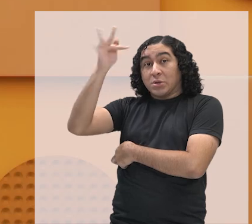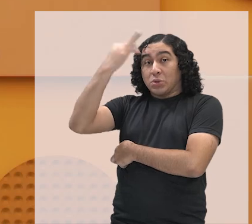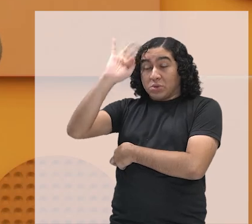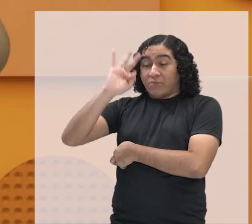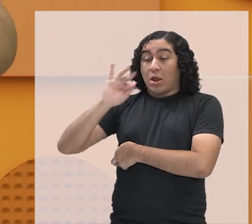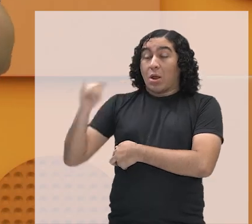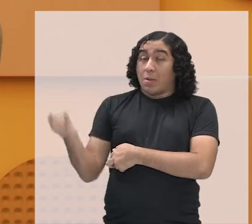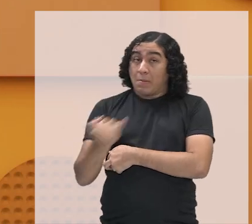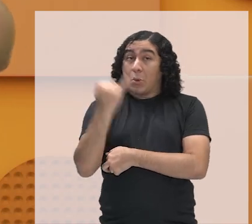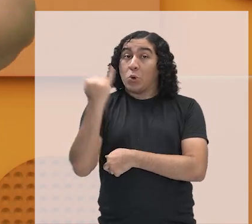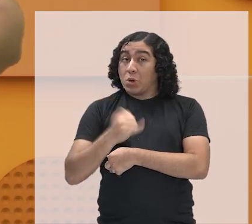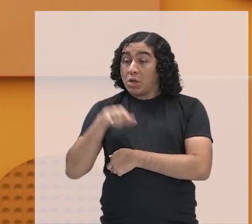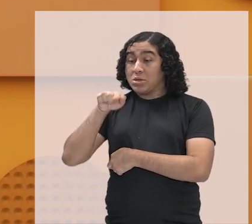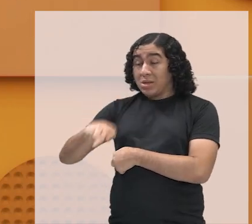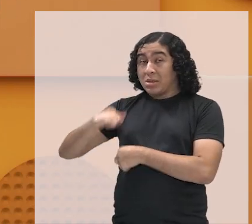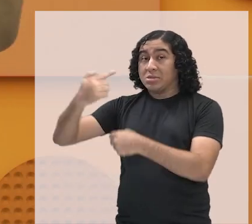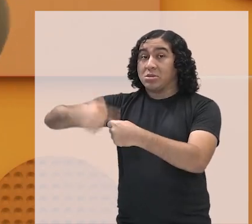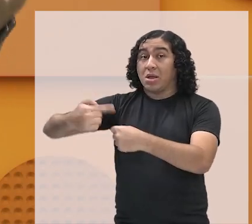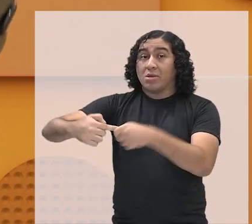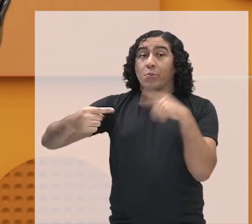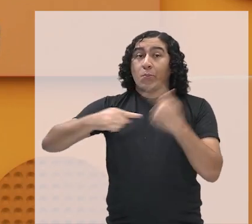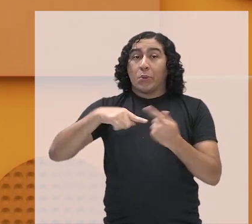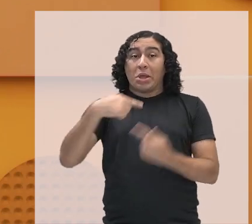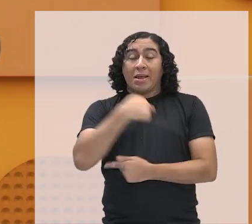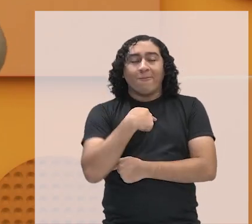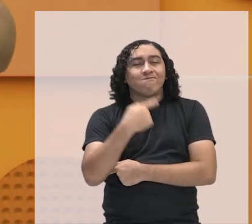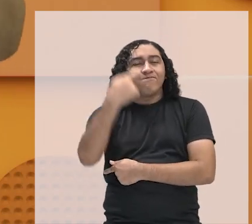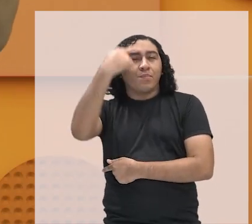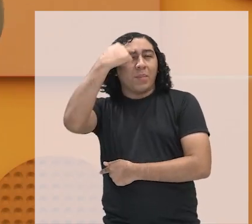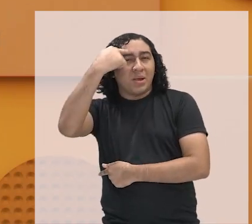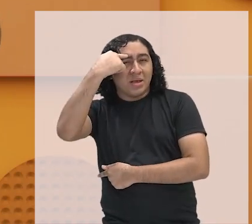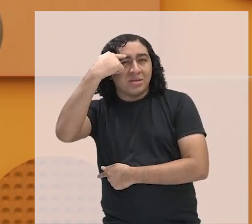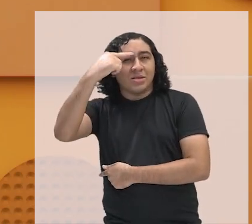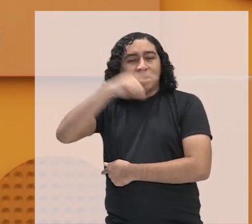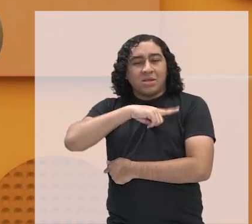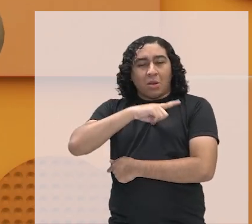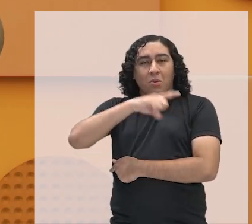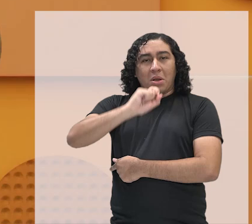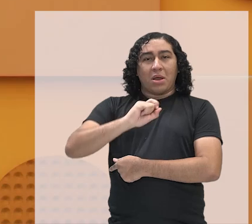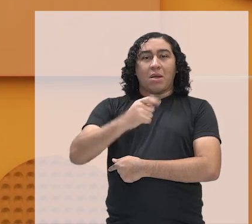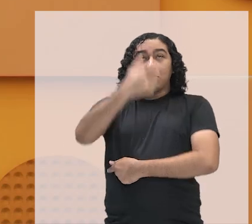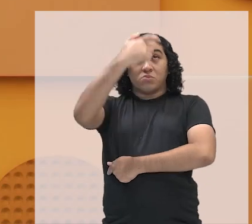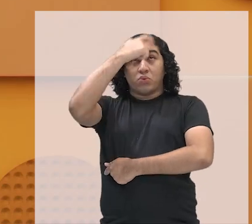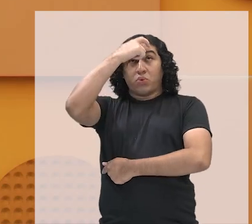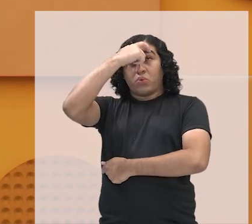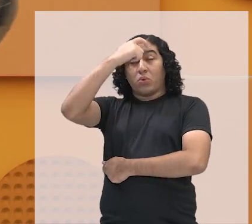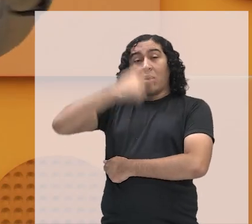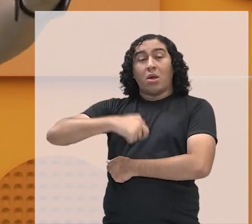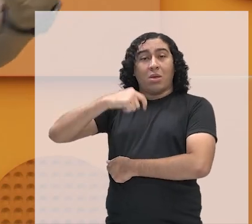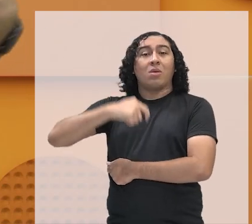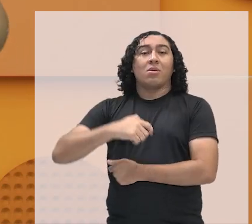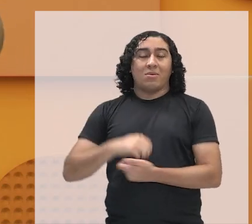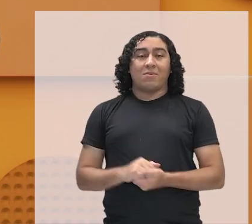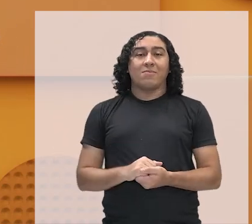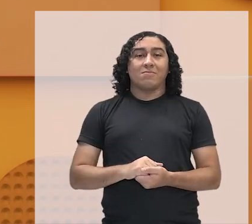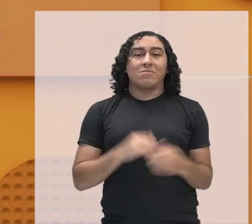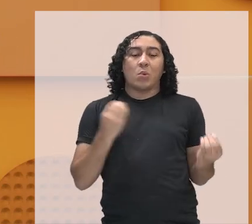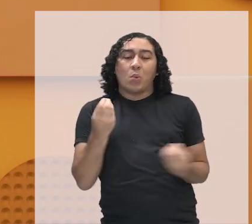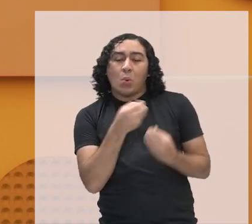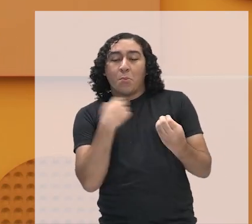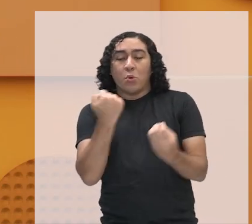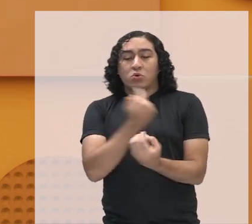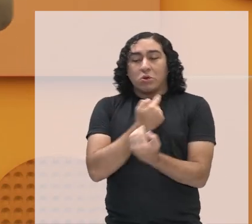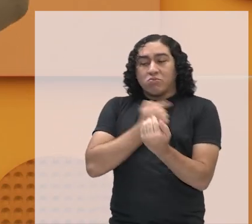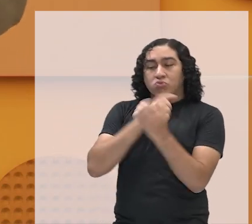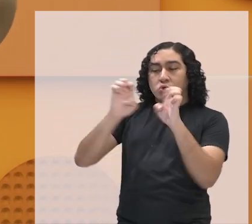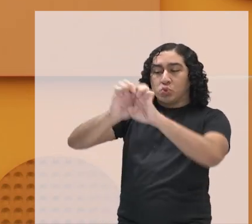importante ali, né? Por quê? Porque eu estou pensando racionalmente, usando a minha razão, né? Como que a gente está se desenvolvendo, por